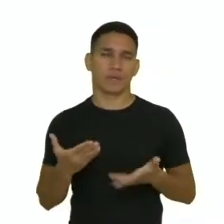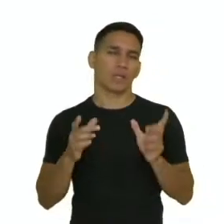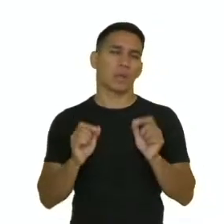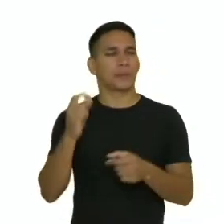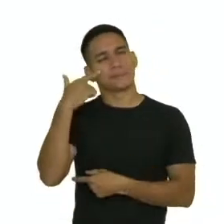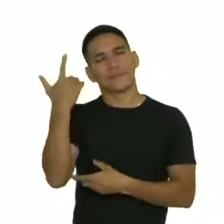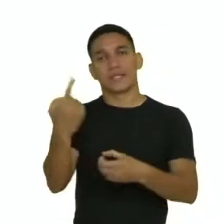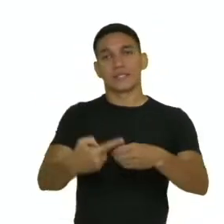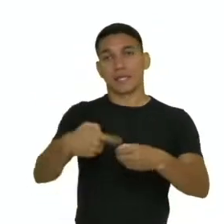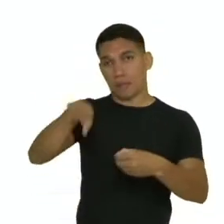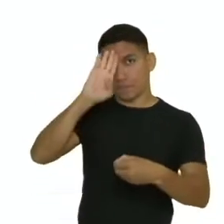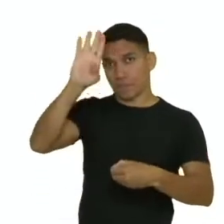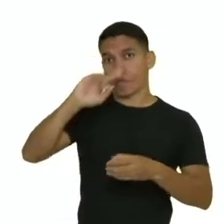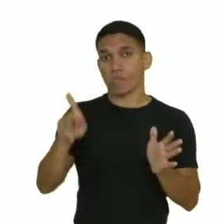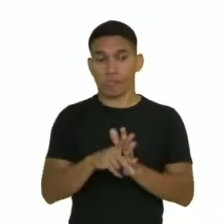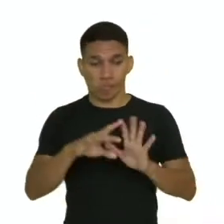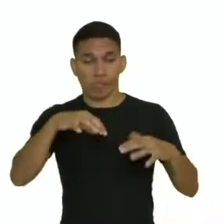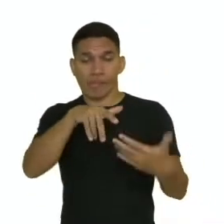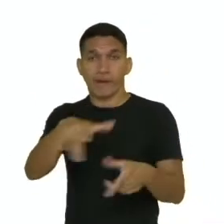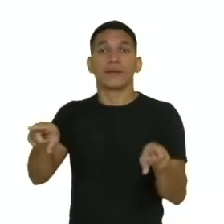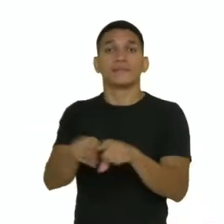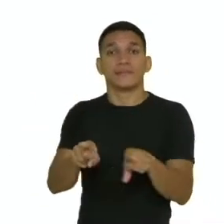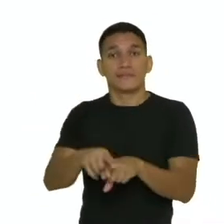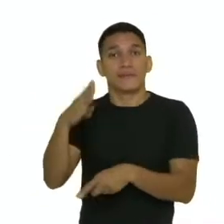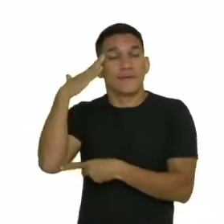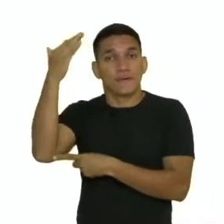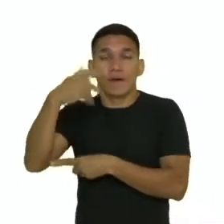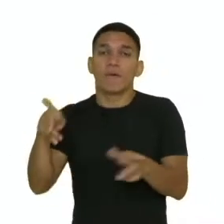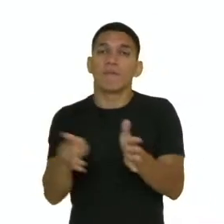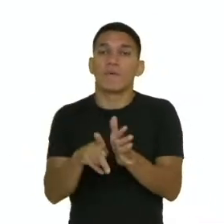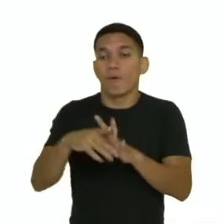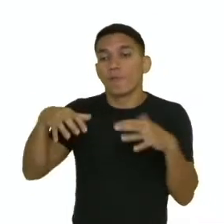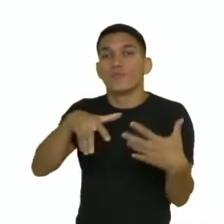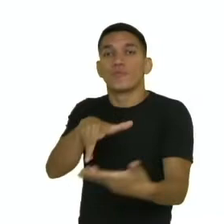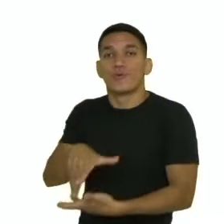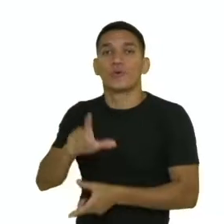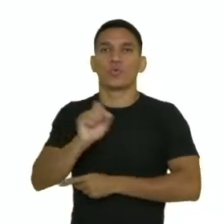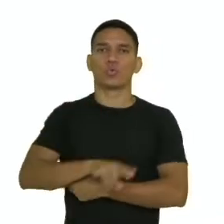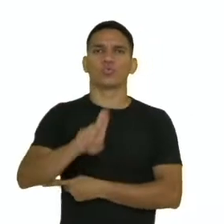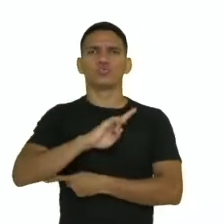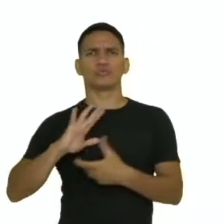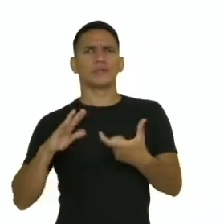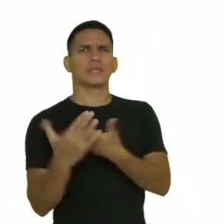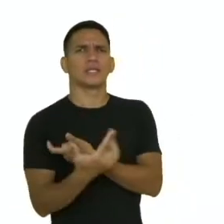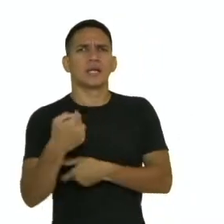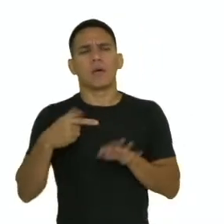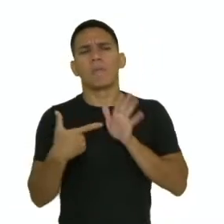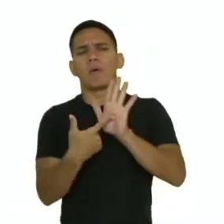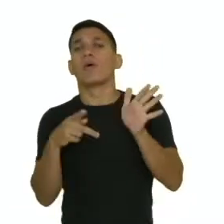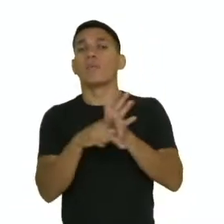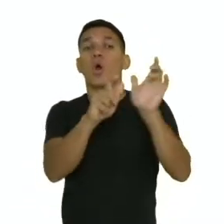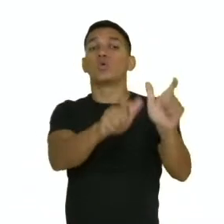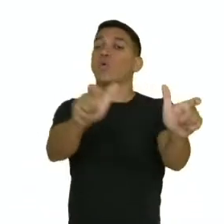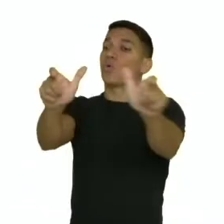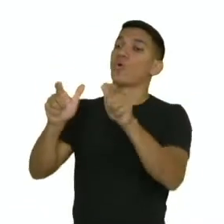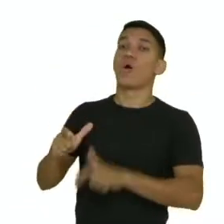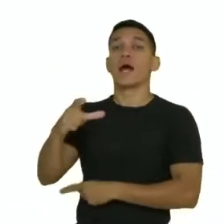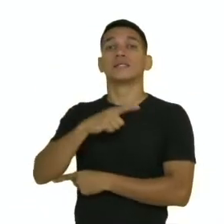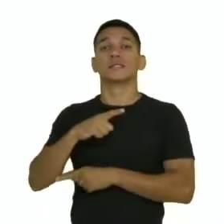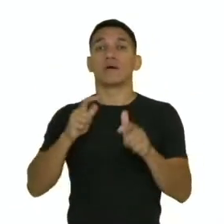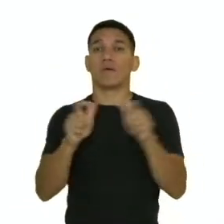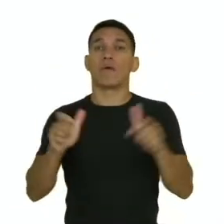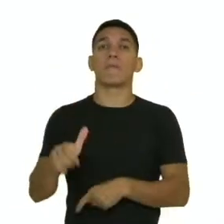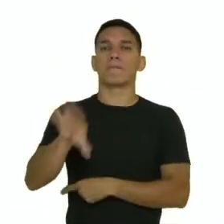global. As cidades globais, também conhecidas como cidades mundiais, é um termo utilizado para designar aquelas localidades onde há um intenso